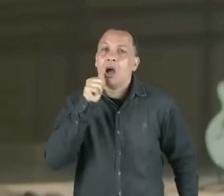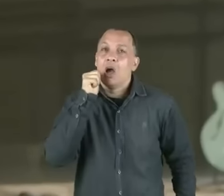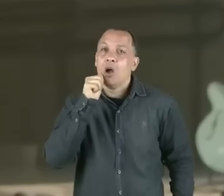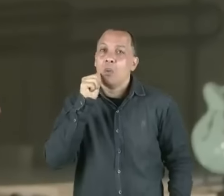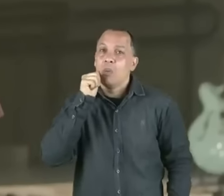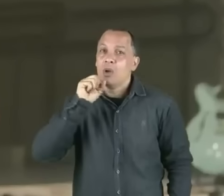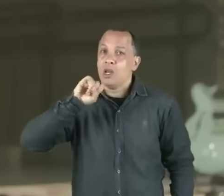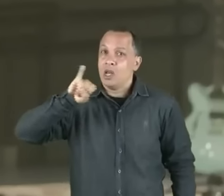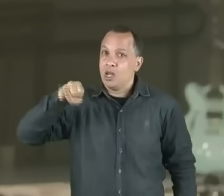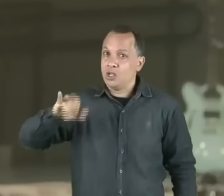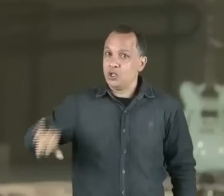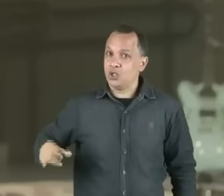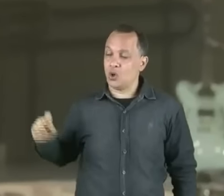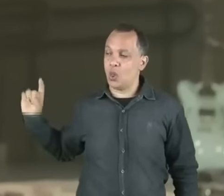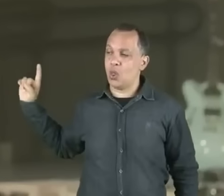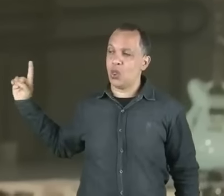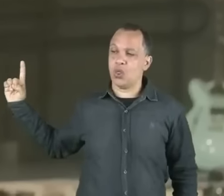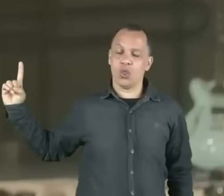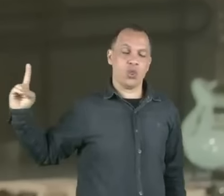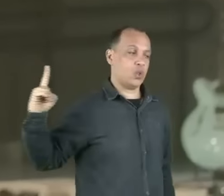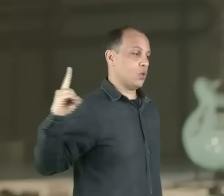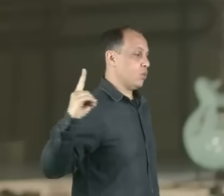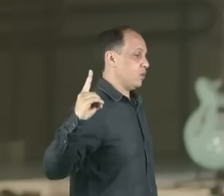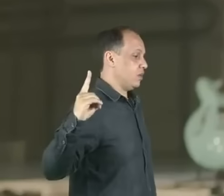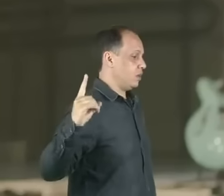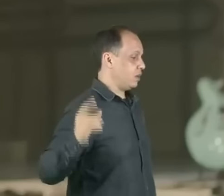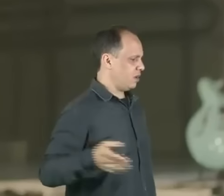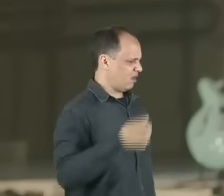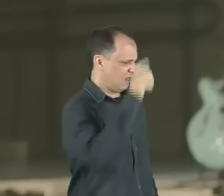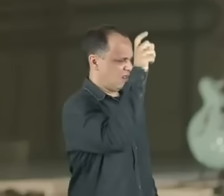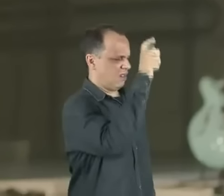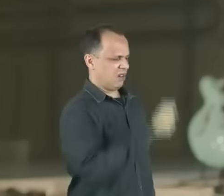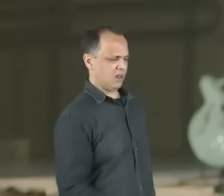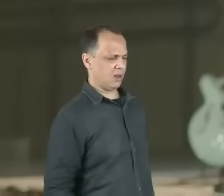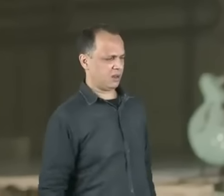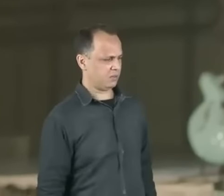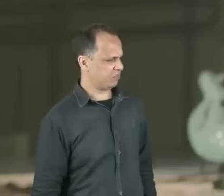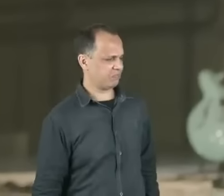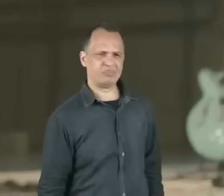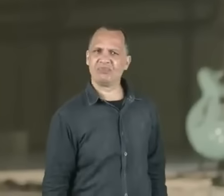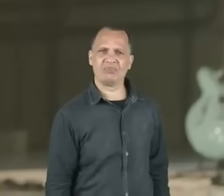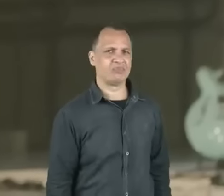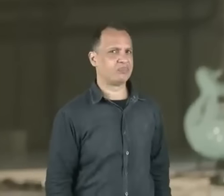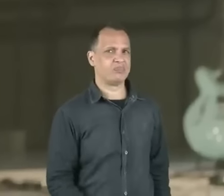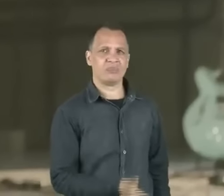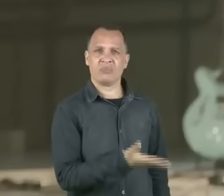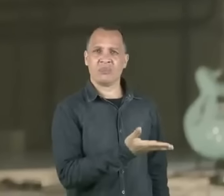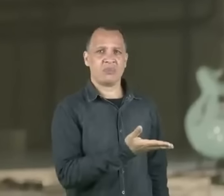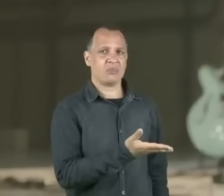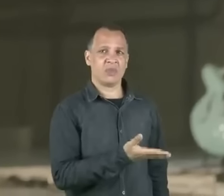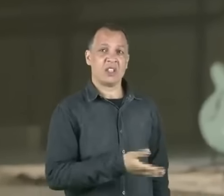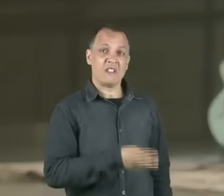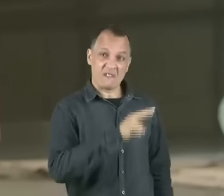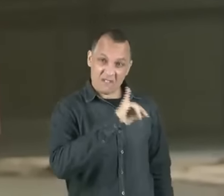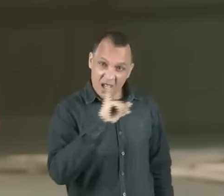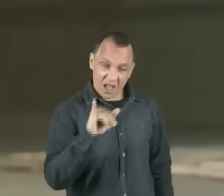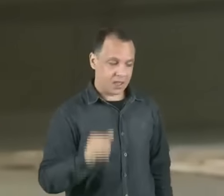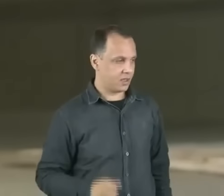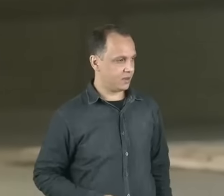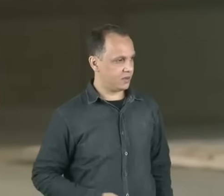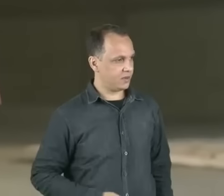dizer dizer mal de Deus e eu penso Esse é o dia